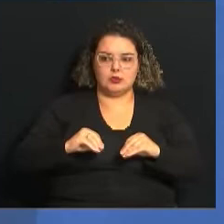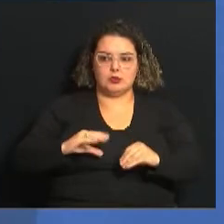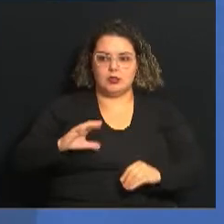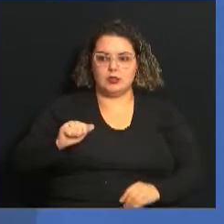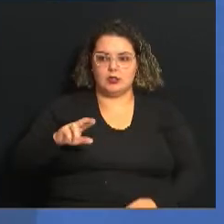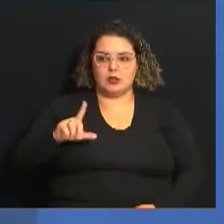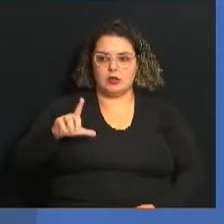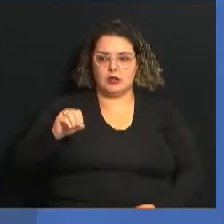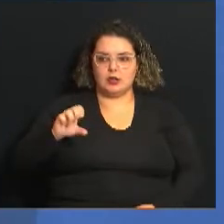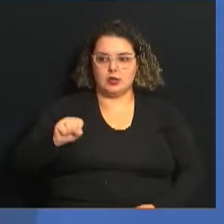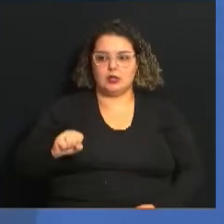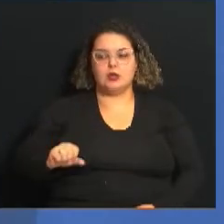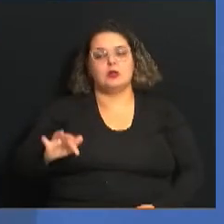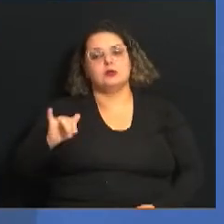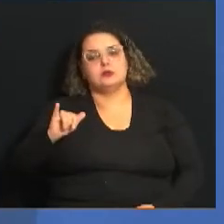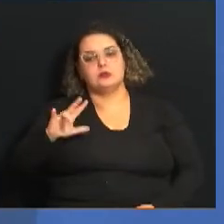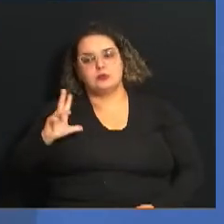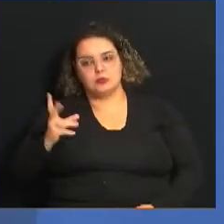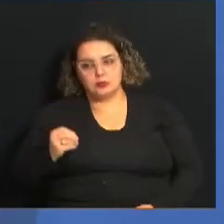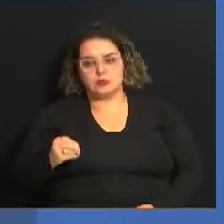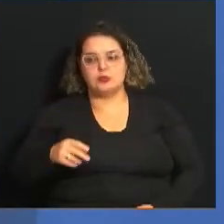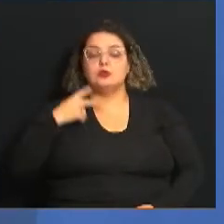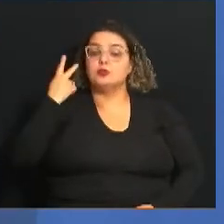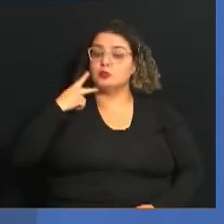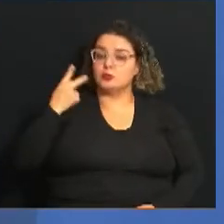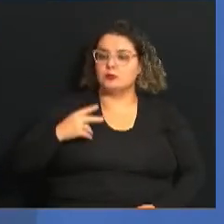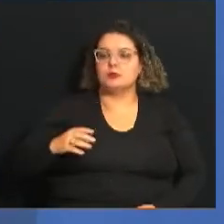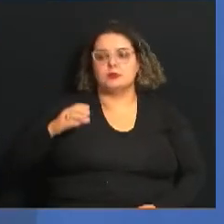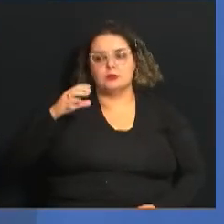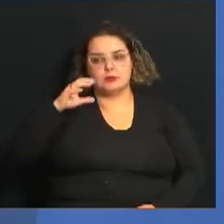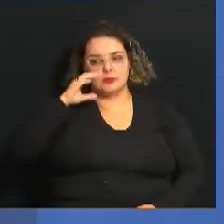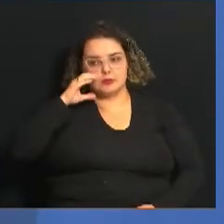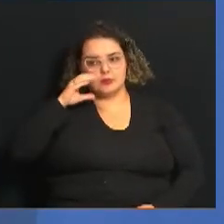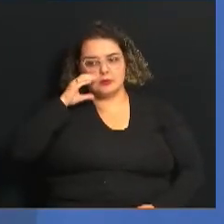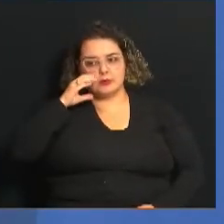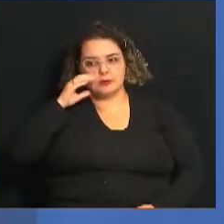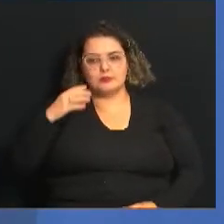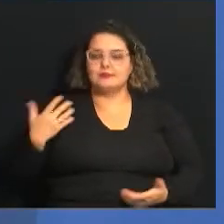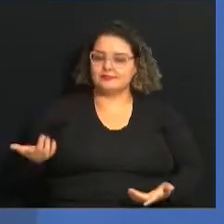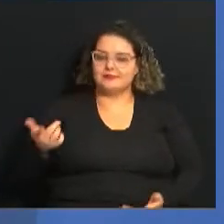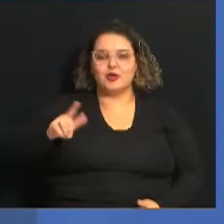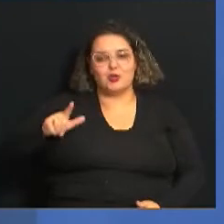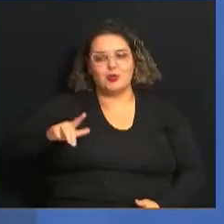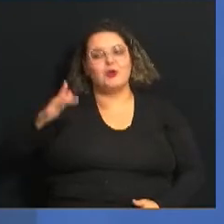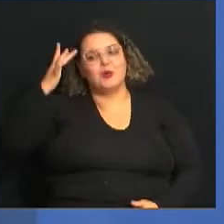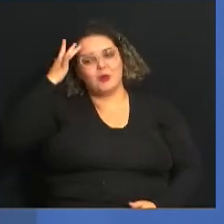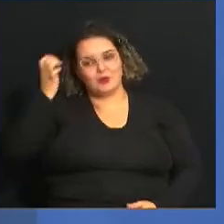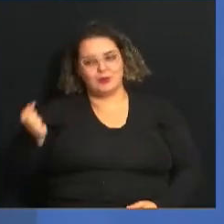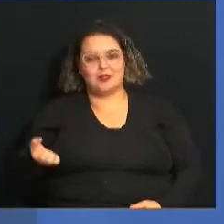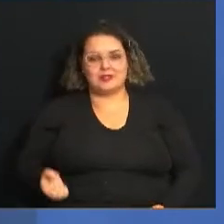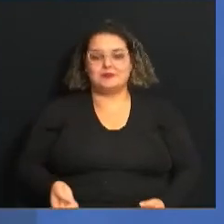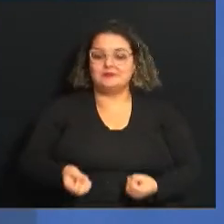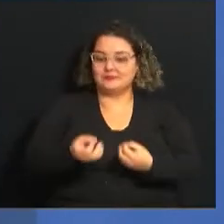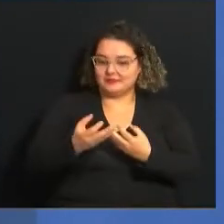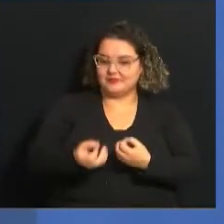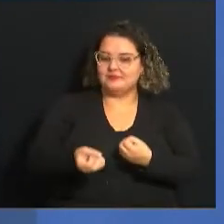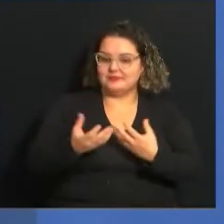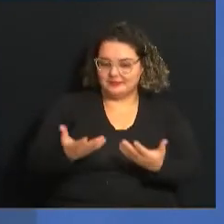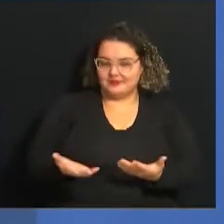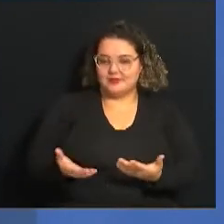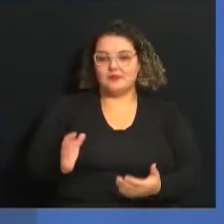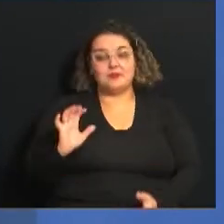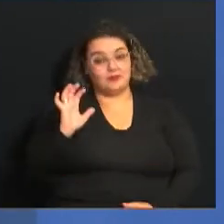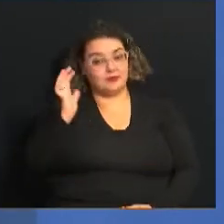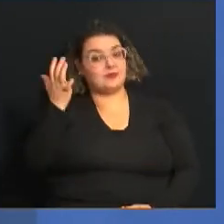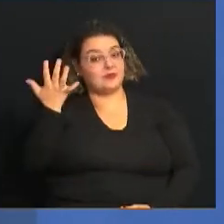Alberto Cruz Filho, por iniciativa do vereador Luiz Henrique Cirilo. E claro, amanhã a gente traz como foi, como aconteceu